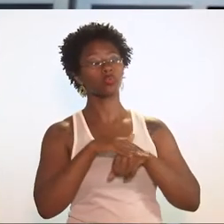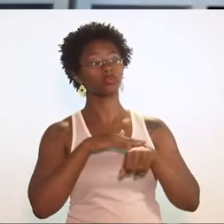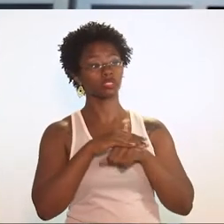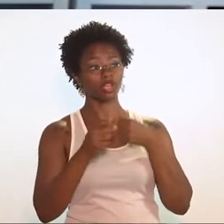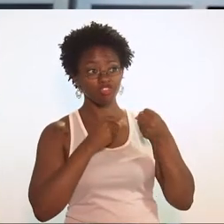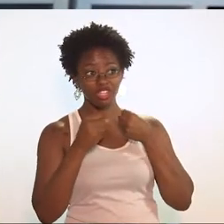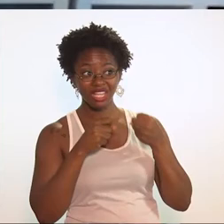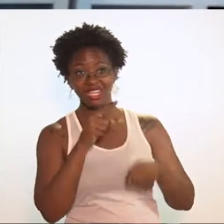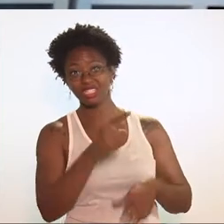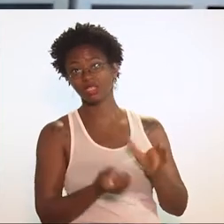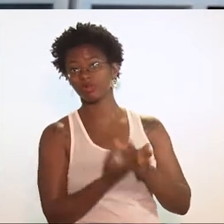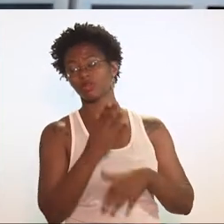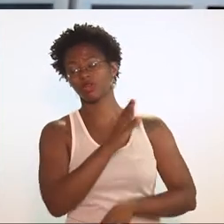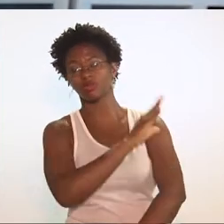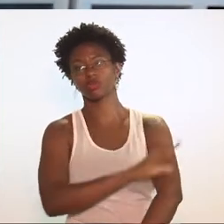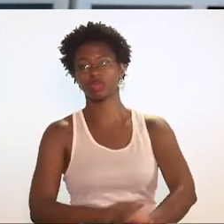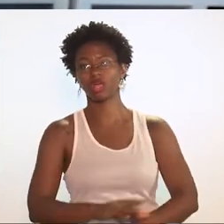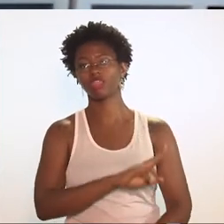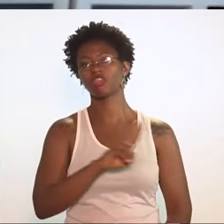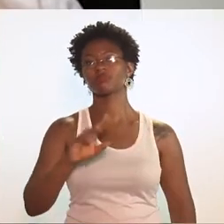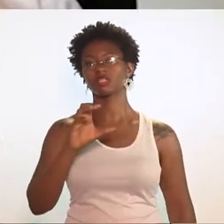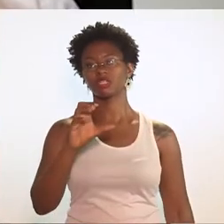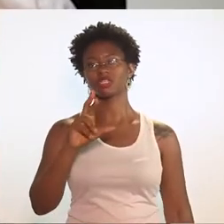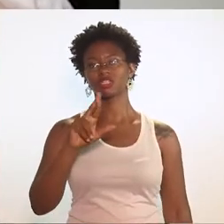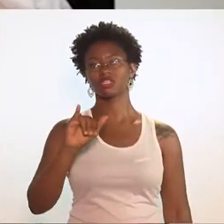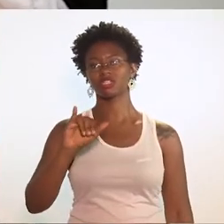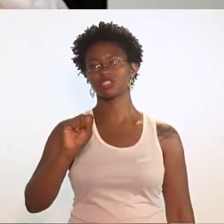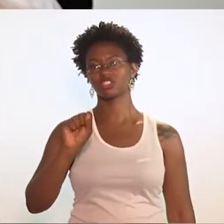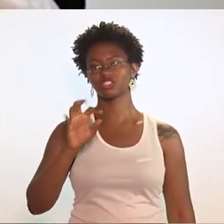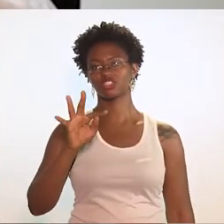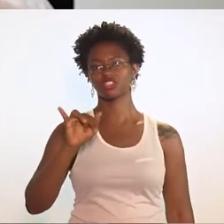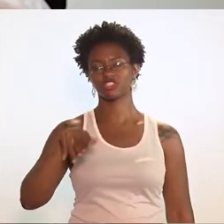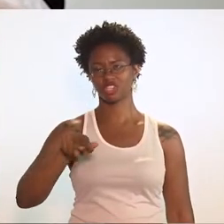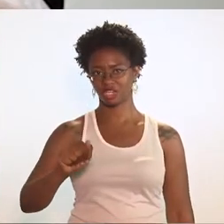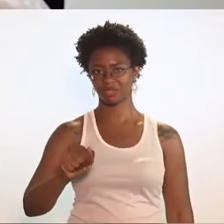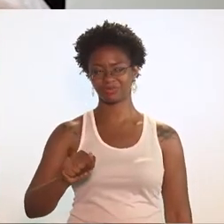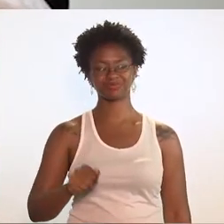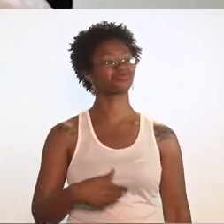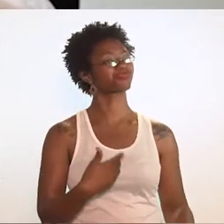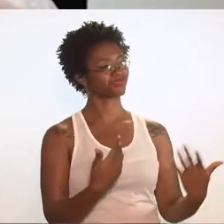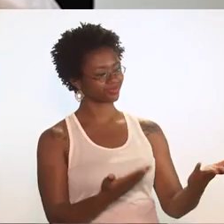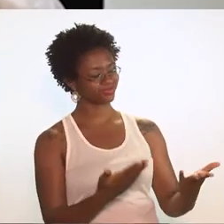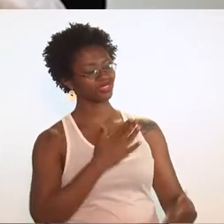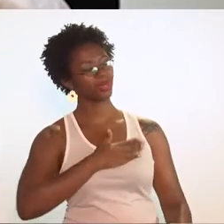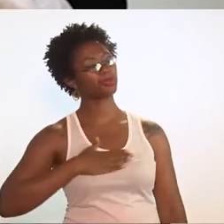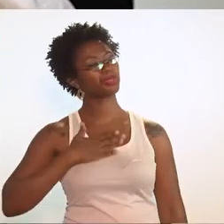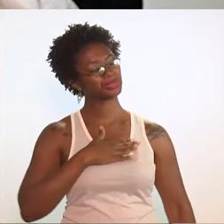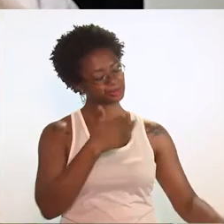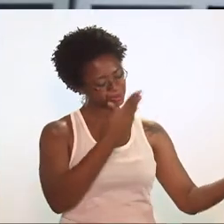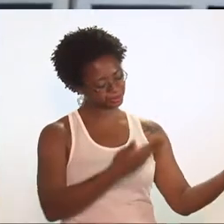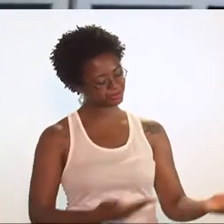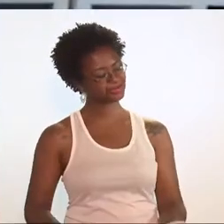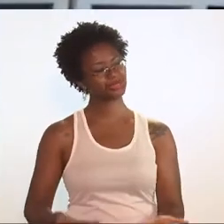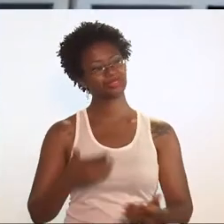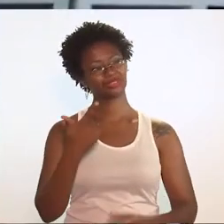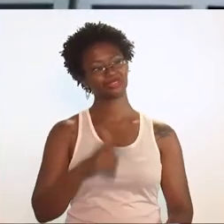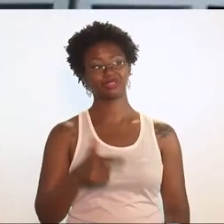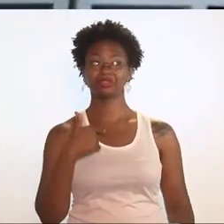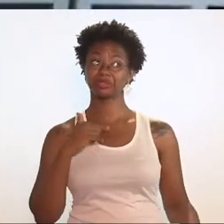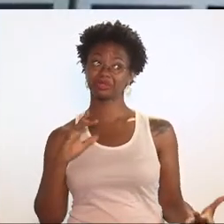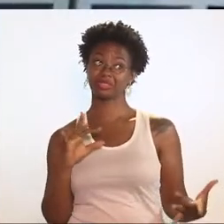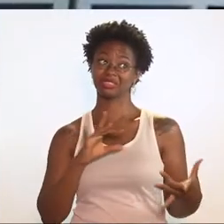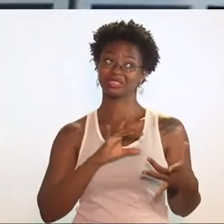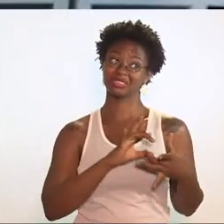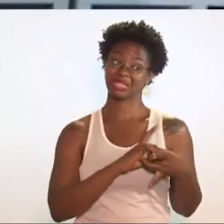produtora cultural Cristina Calasso. Cristina, é um prazer recebê-la, especialmente eu que tenho essa ligação